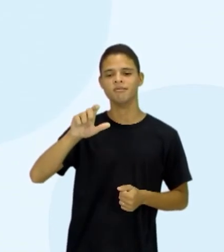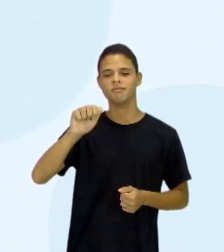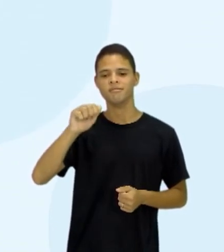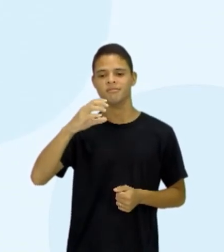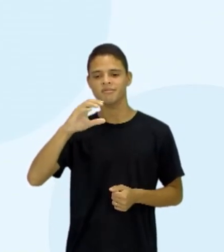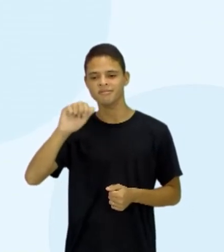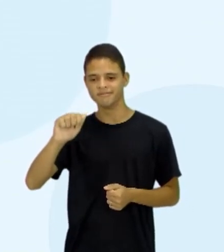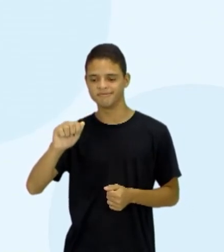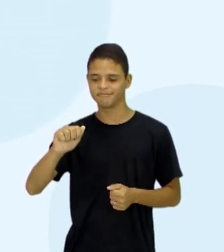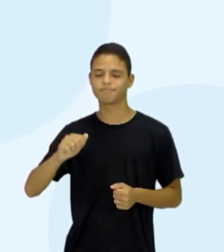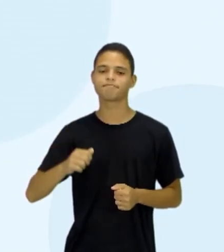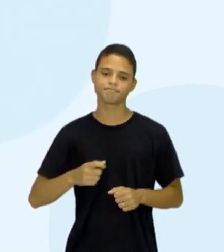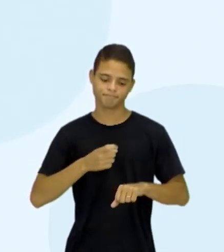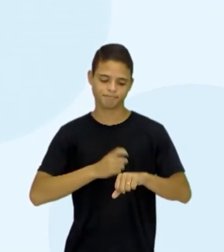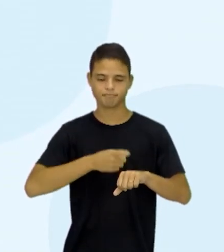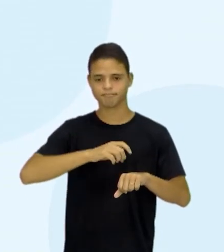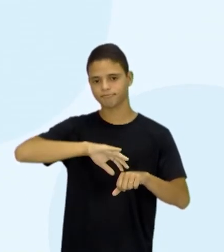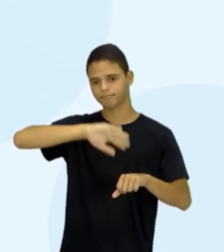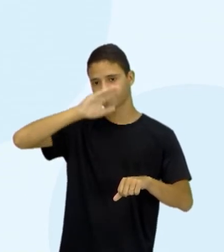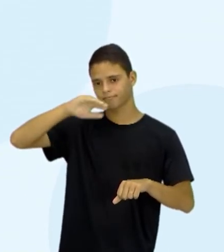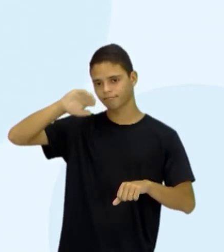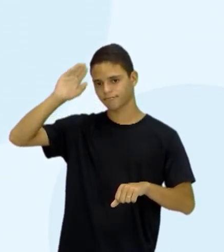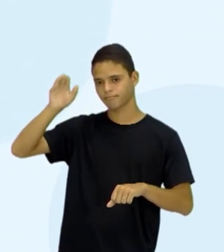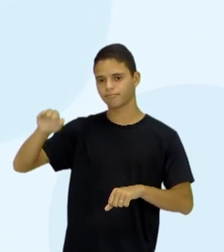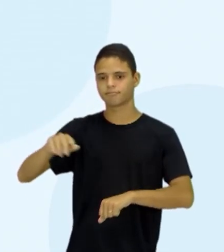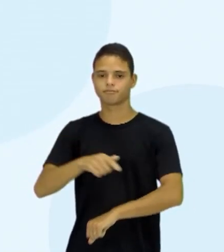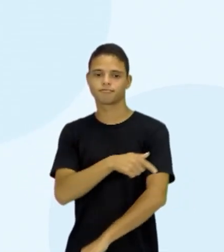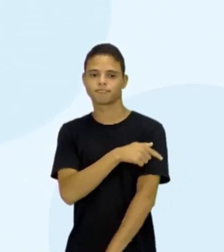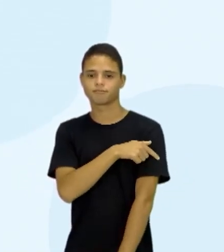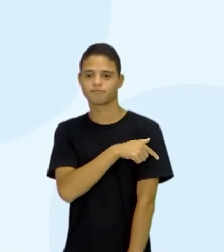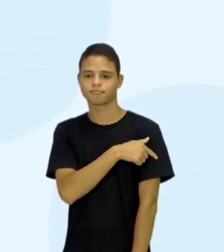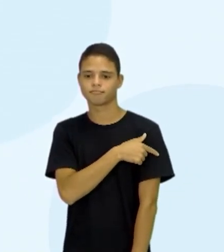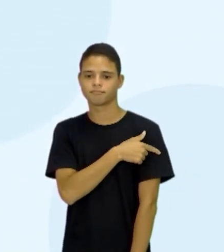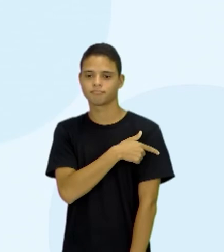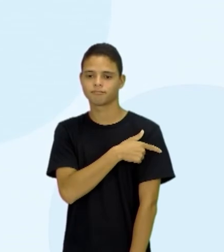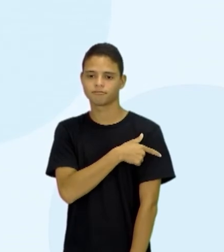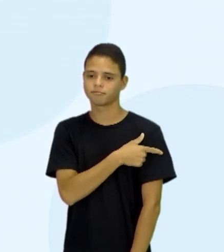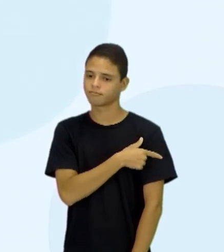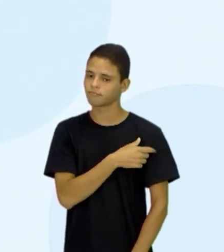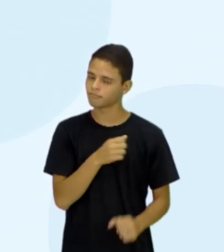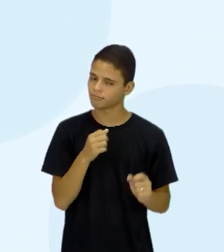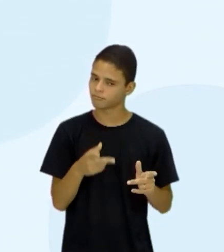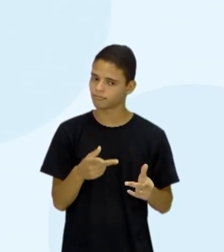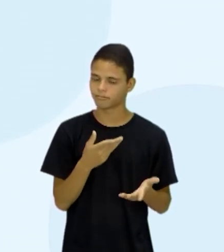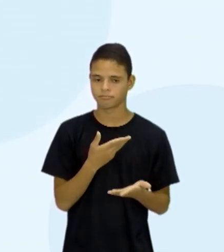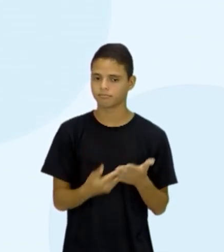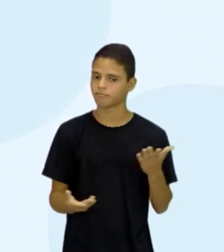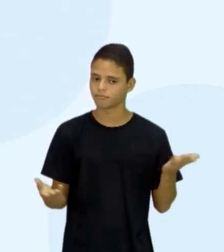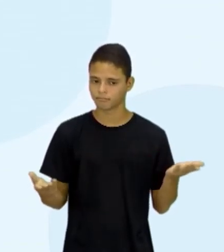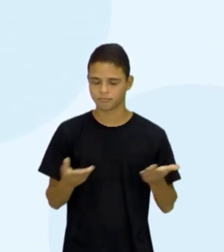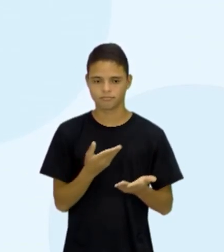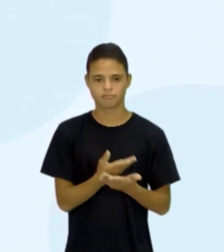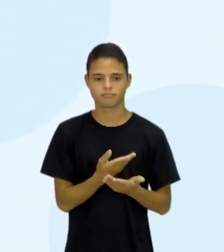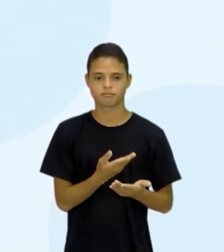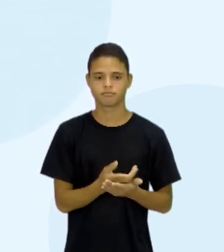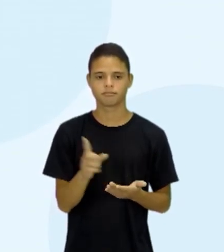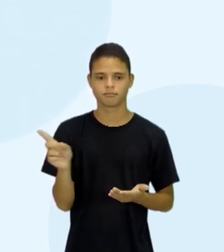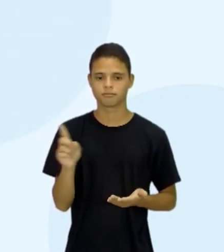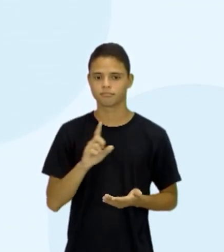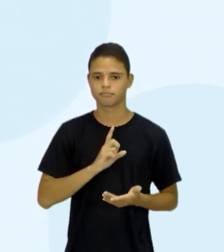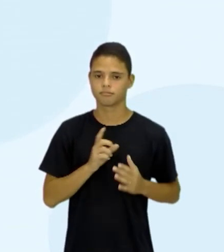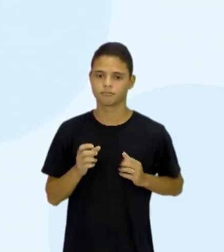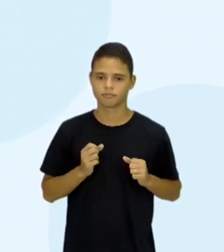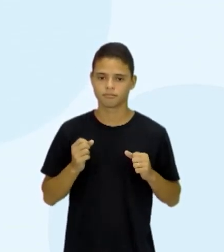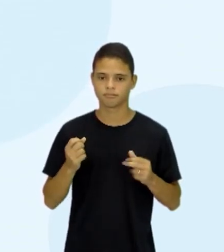do Pacífico, né, Joel? É a aula do 7º ano hoje. É a aula do 7º ano hoje, Joel, não perca esta aula que está sensacional. Você tem uma ação gravitacional